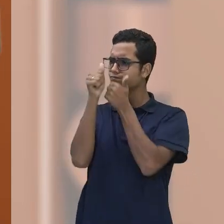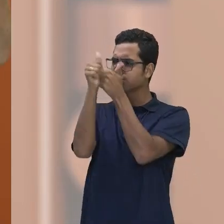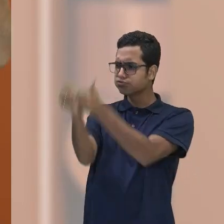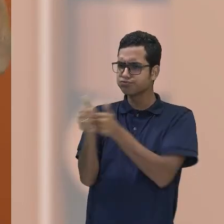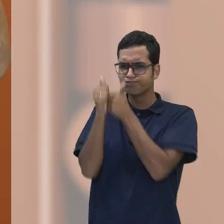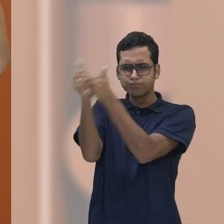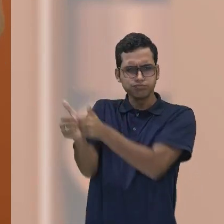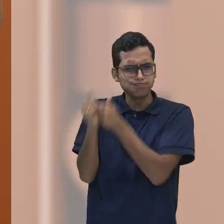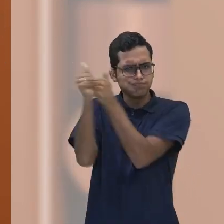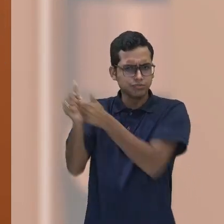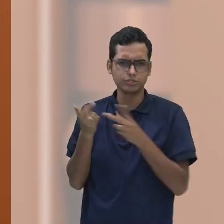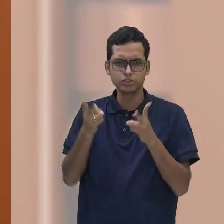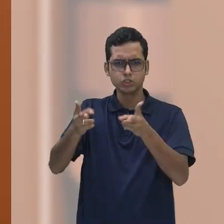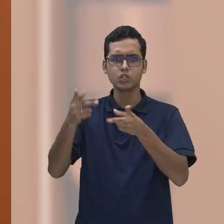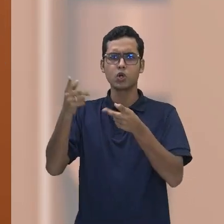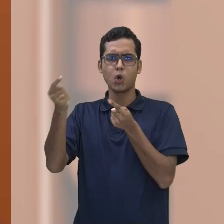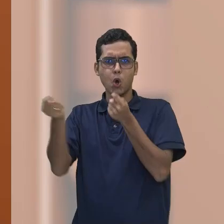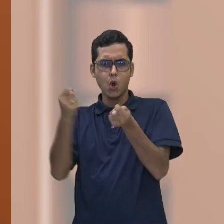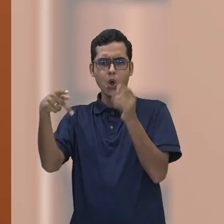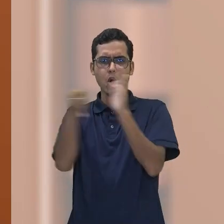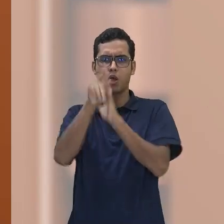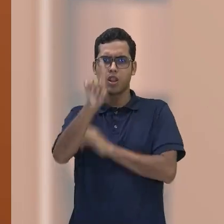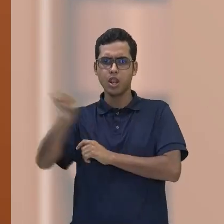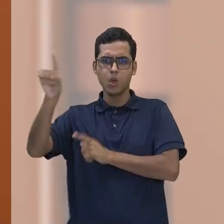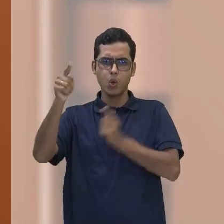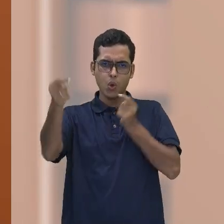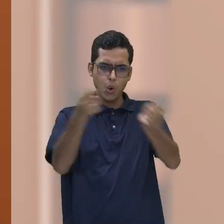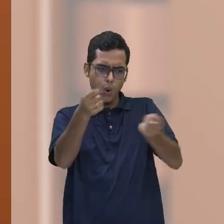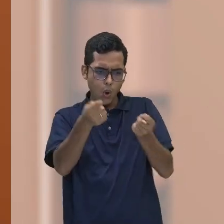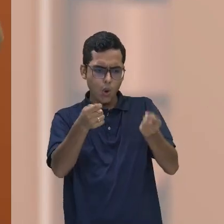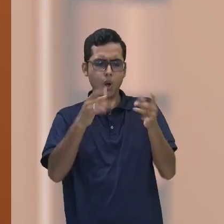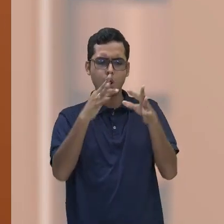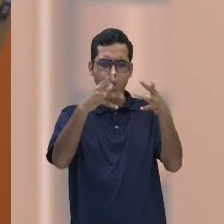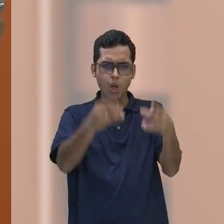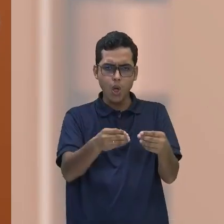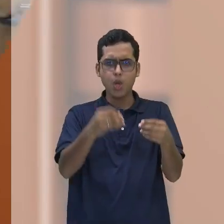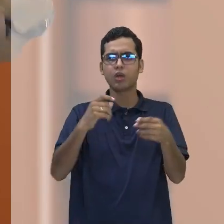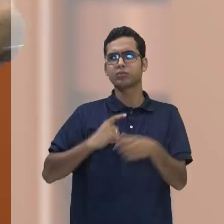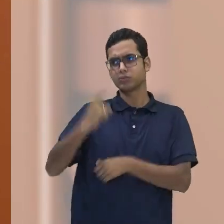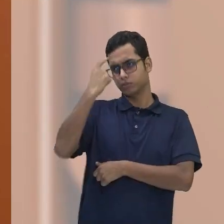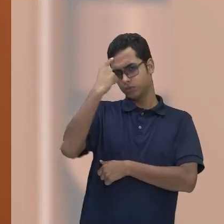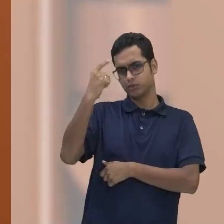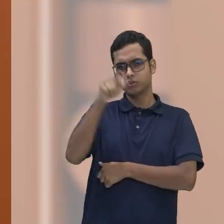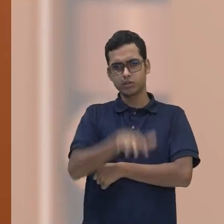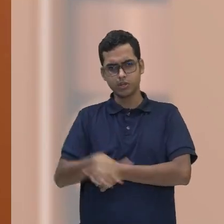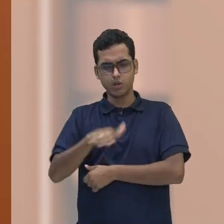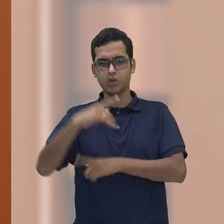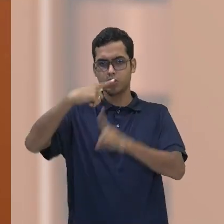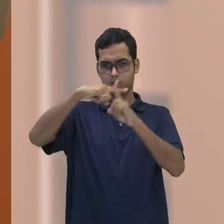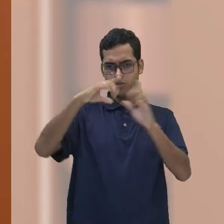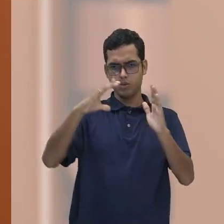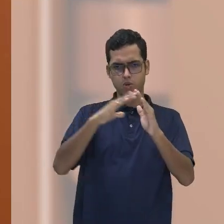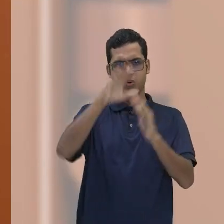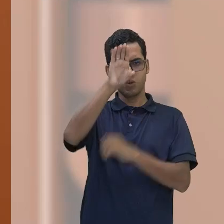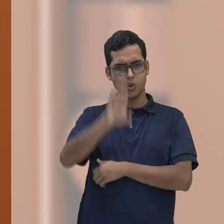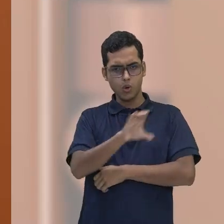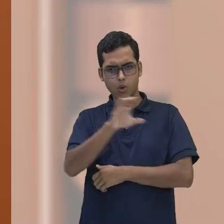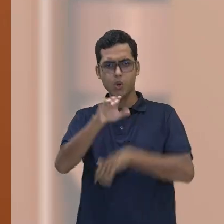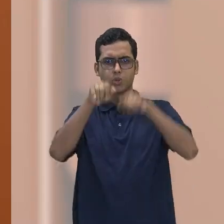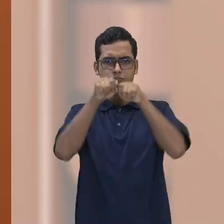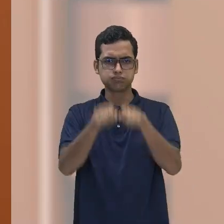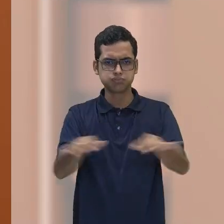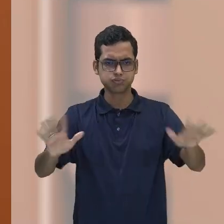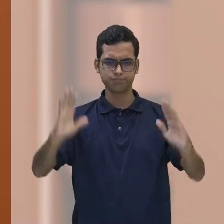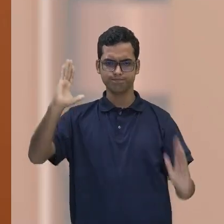verdade? Controlados por Deus, era essa a ideia, pelo menos era o que tinha ali quando a igreja estava ali, nesse